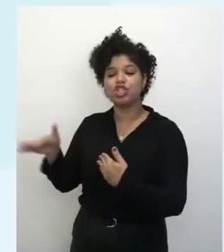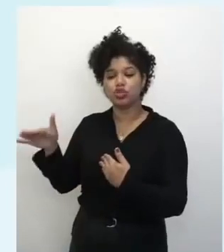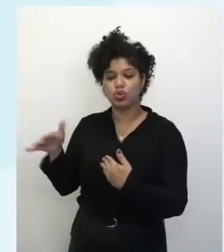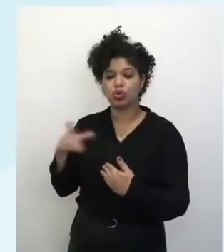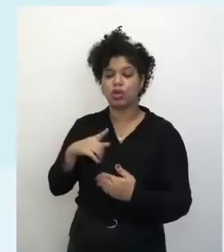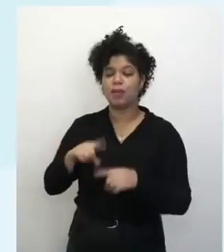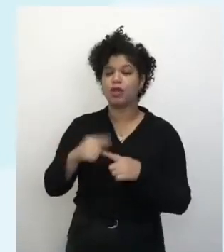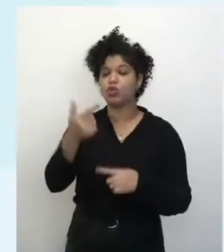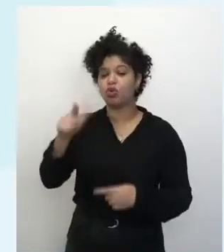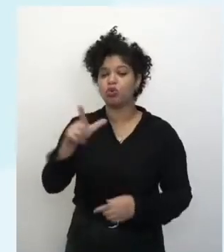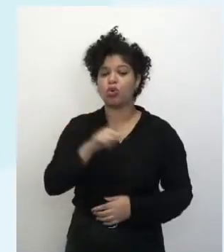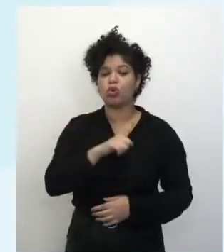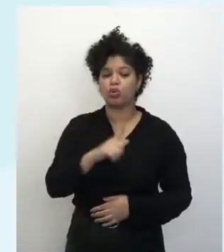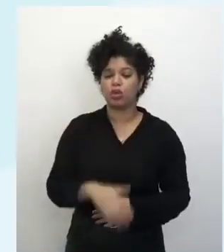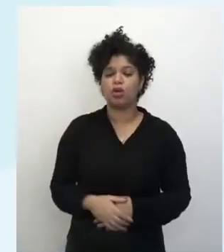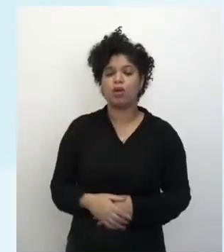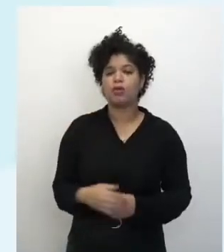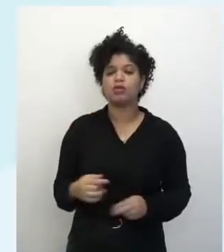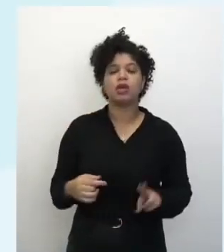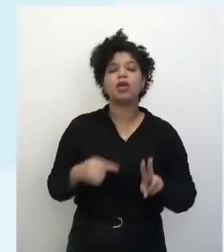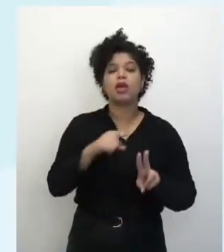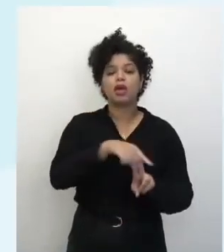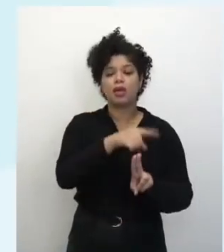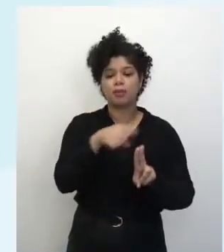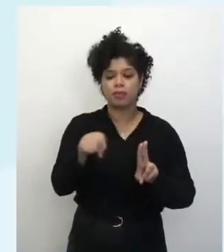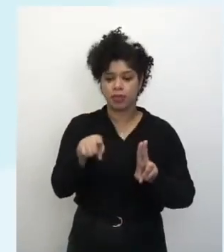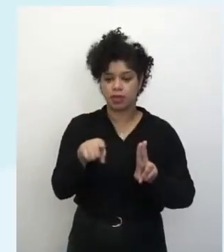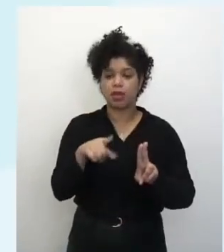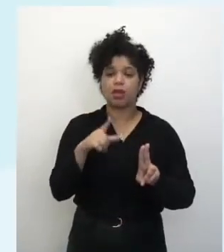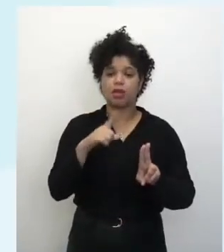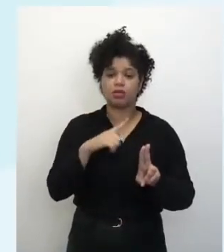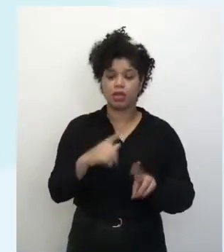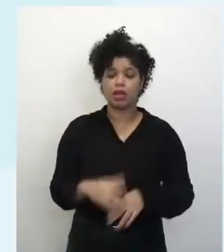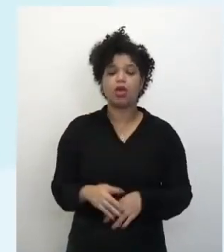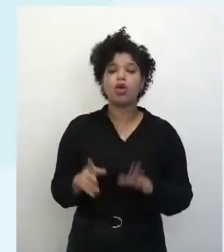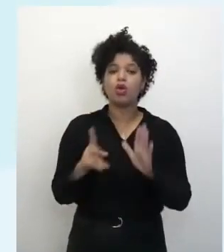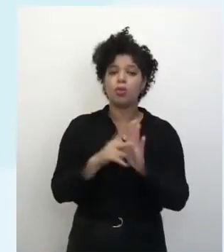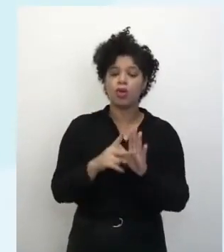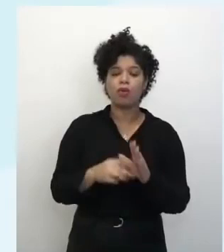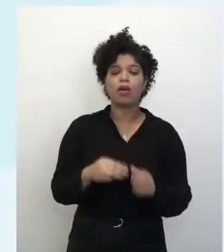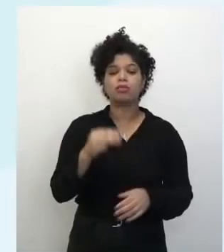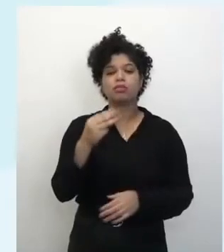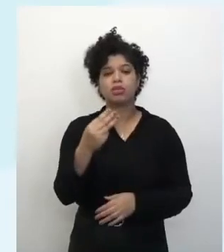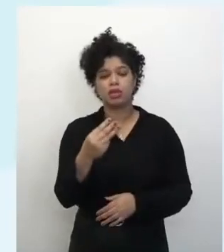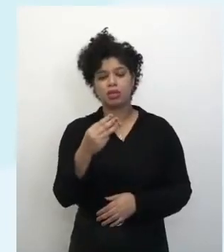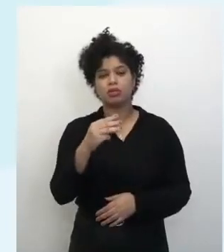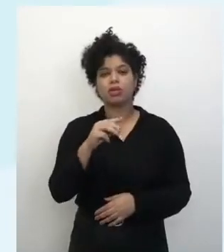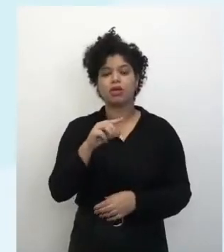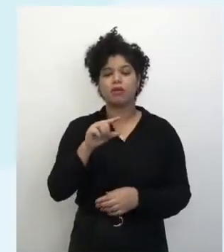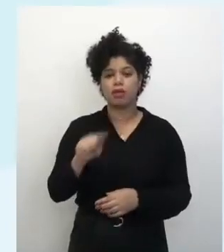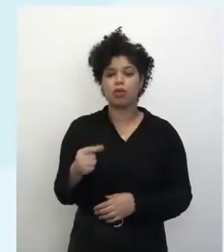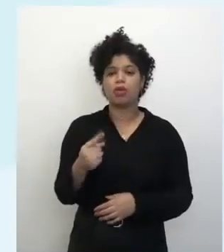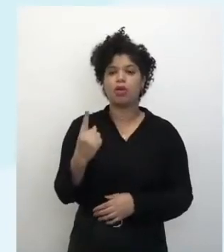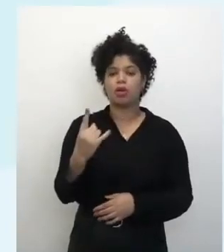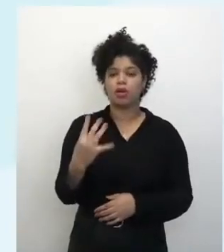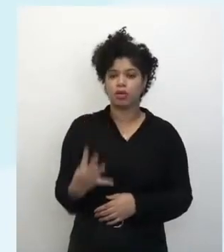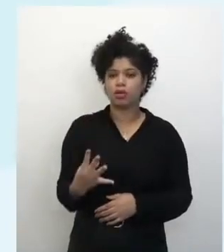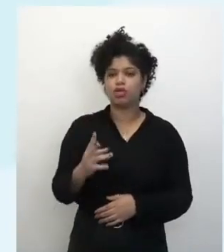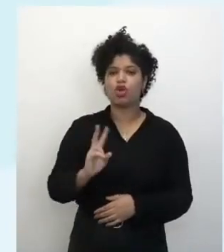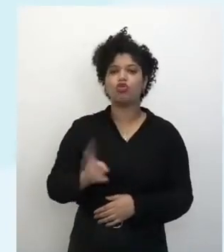os outros que aparecem aí, ó, o pi é um número especial, que também é nesse estilo, 3,14, blá, blá, ele